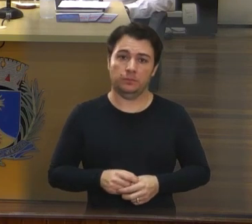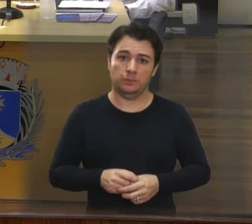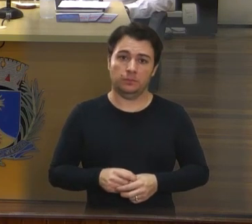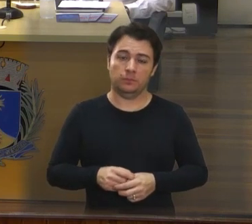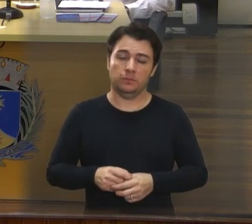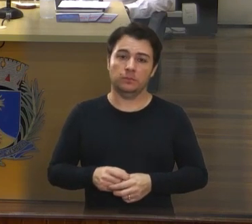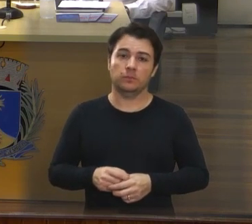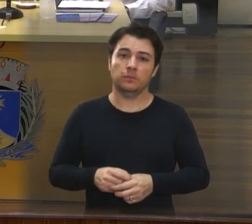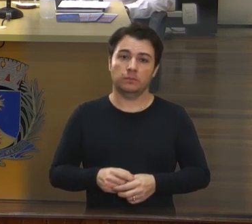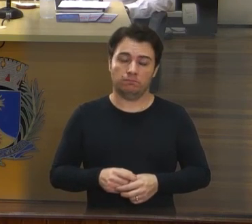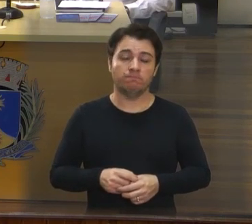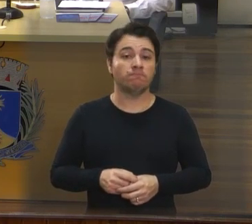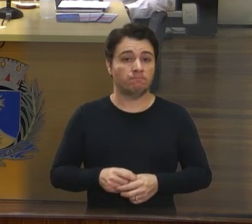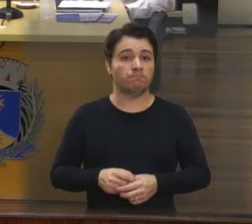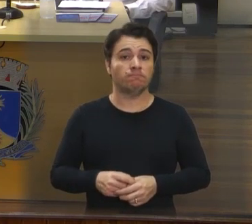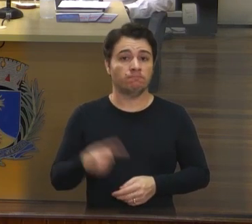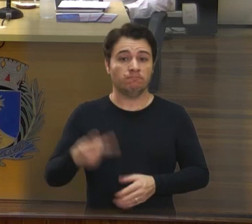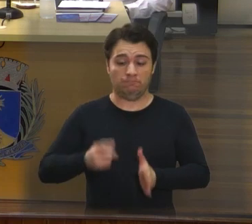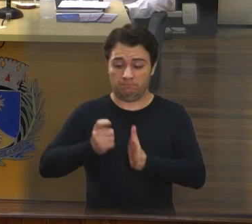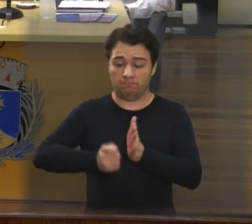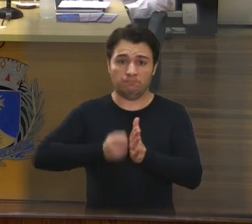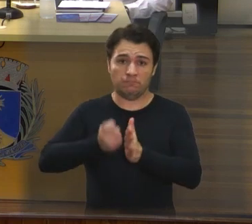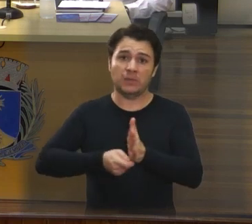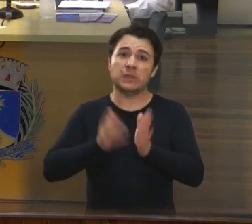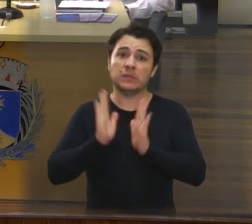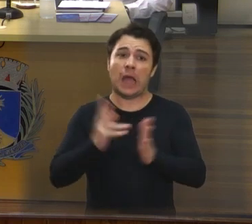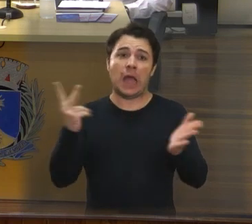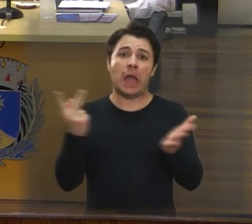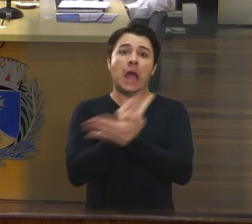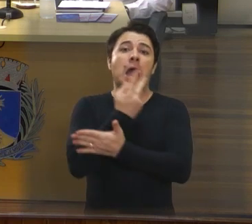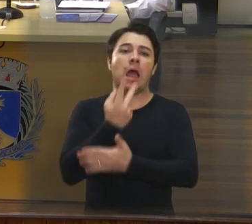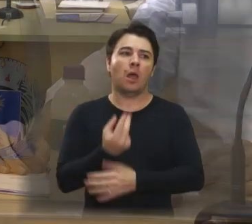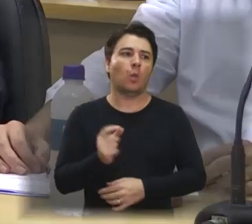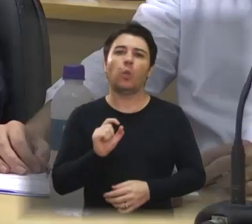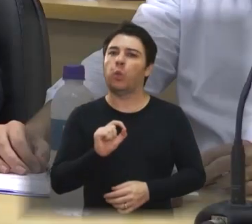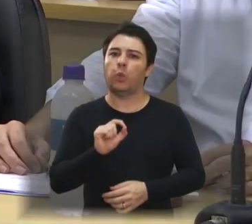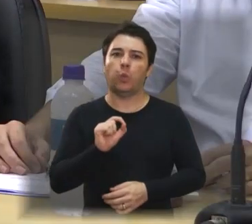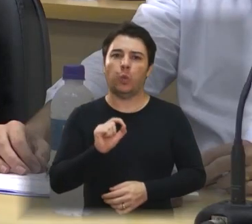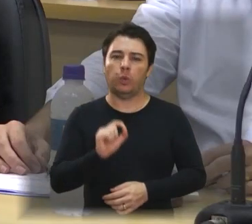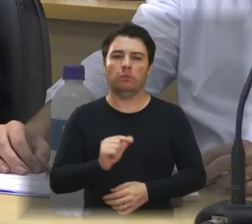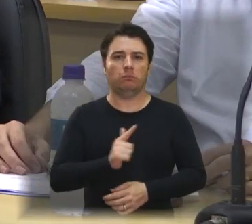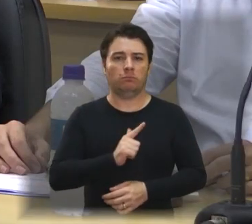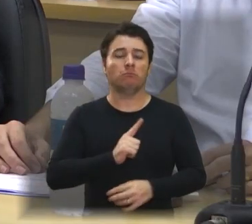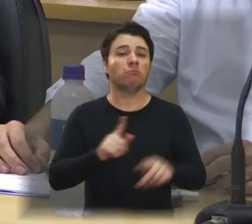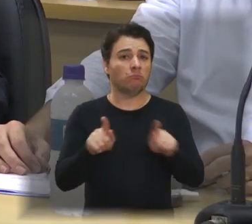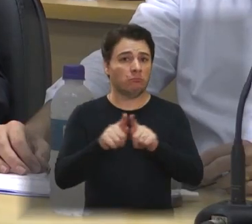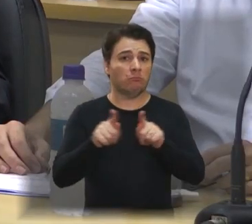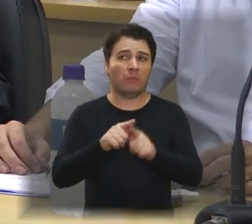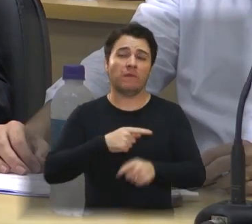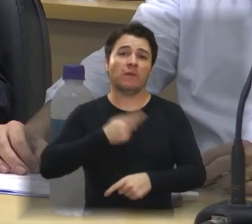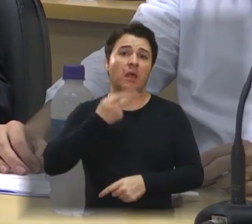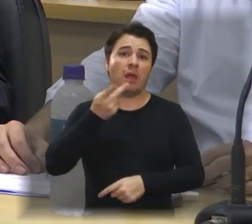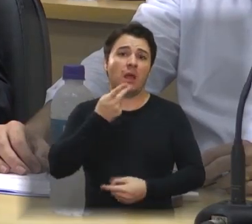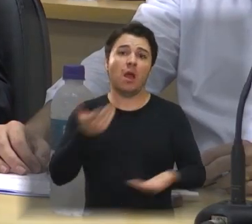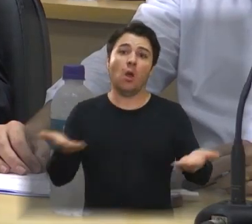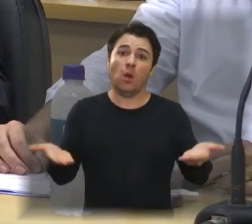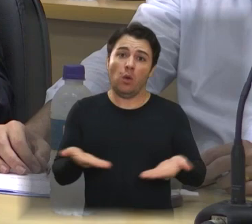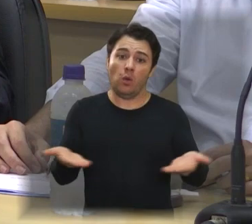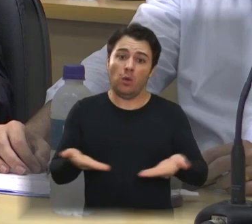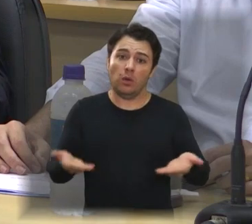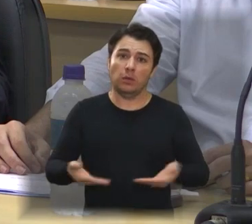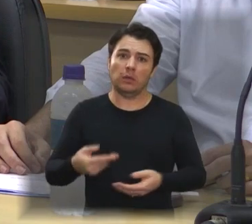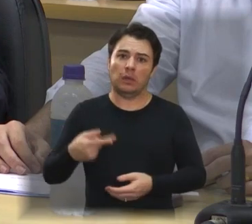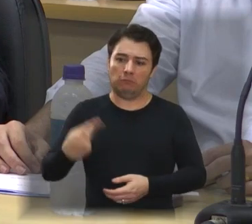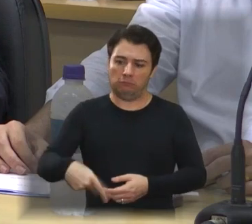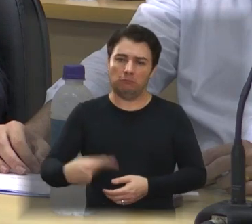até pelos pelos acontecimentos que vem ocorrendo na e até ressaltar o dia de hoje